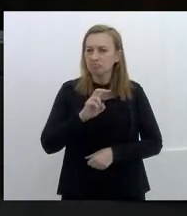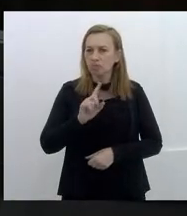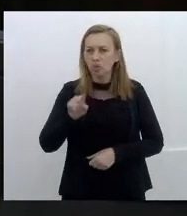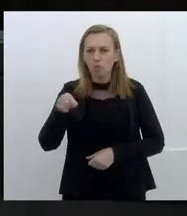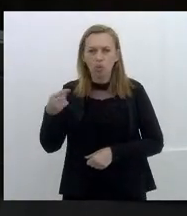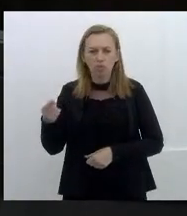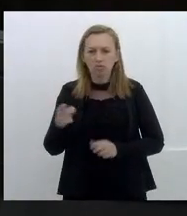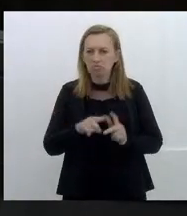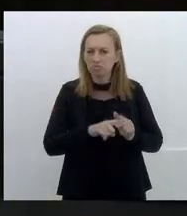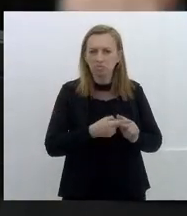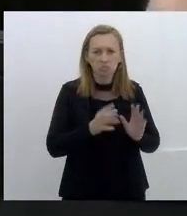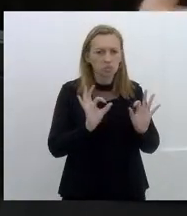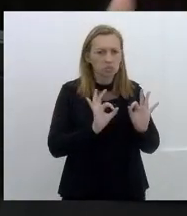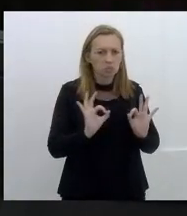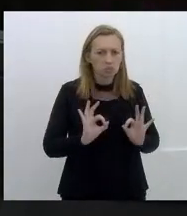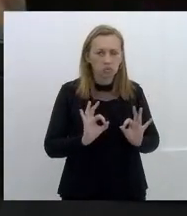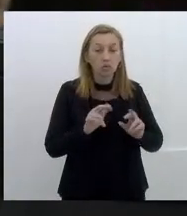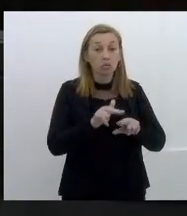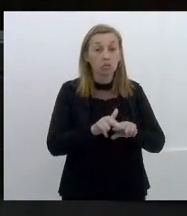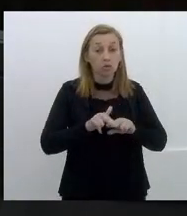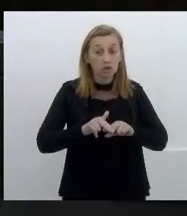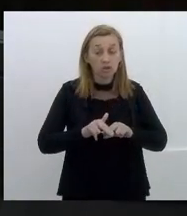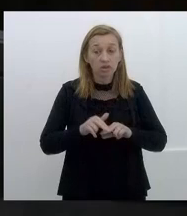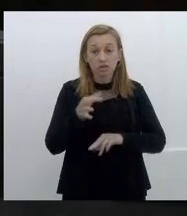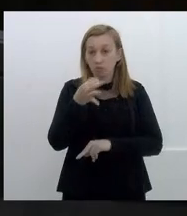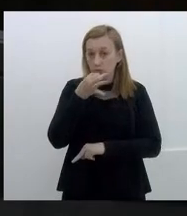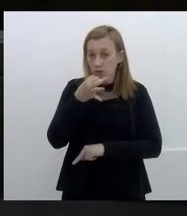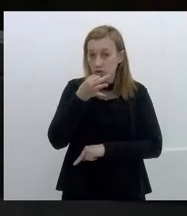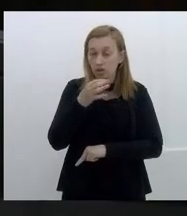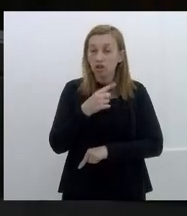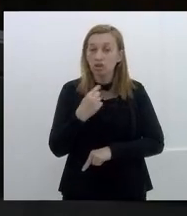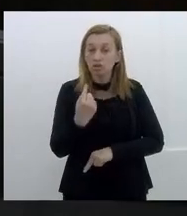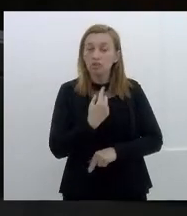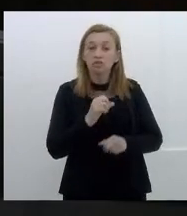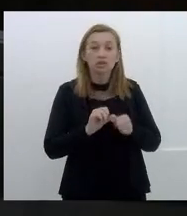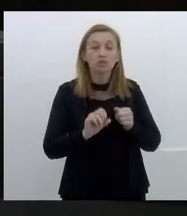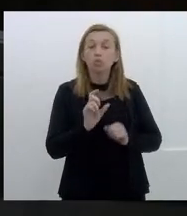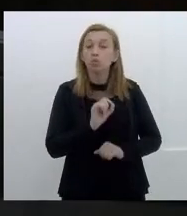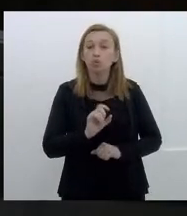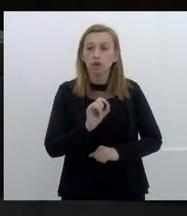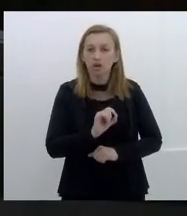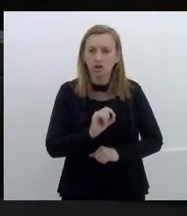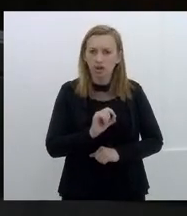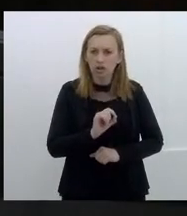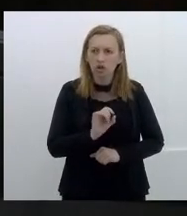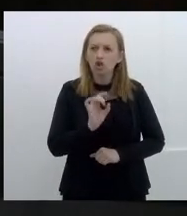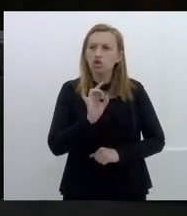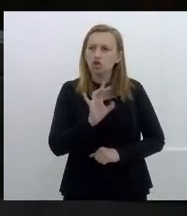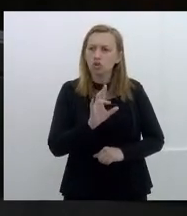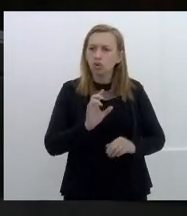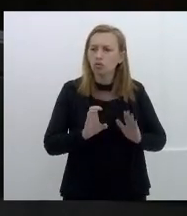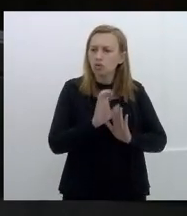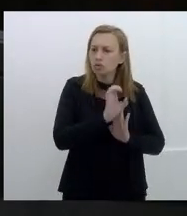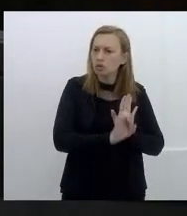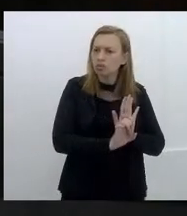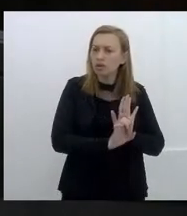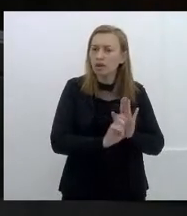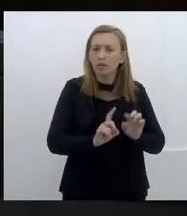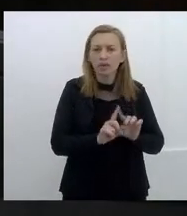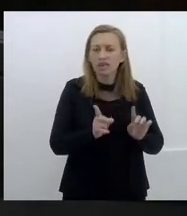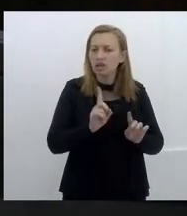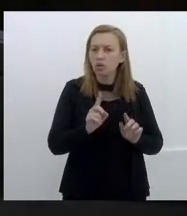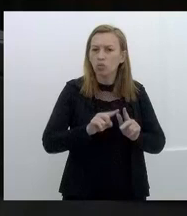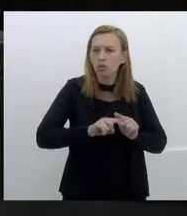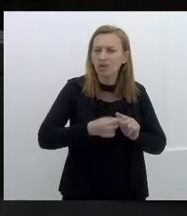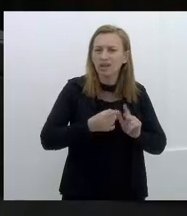outra alteração na PEC por isso que está sendo sugerido que a gente faça é só como fosse uma emenda mas nós